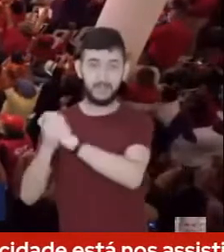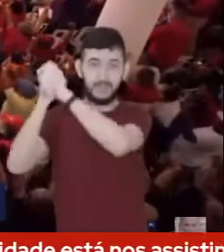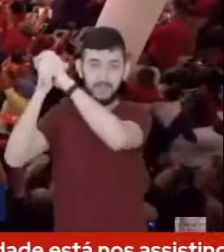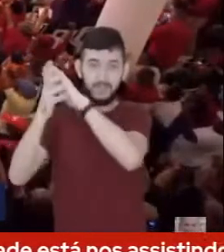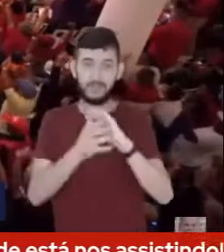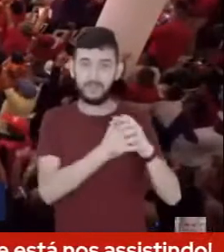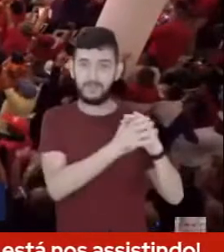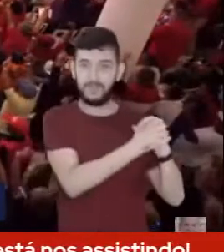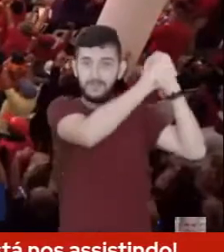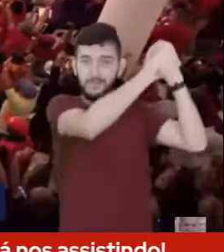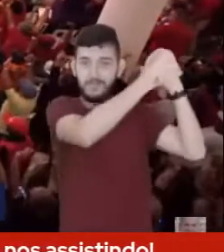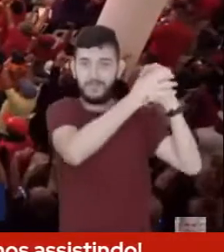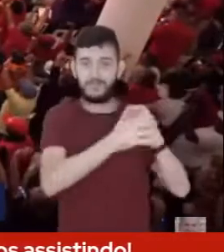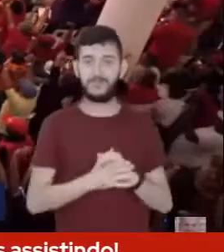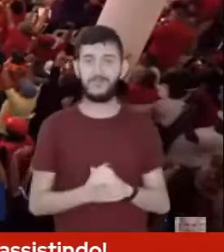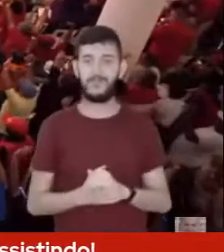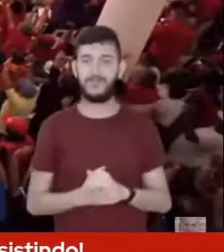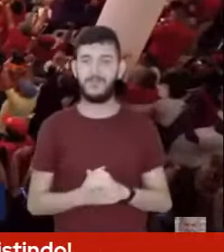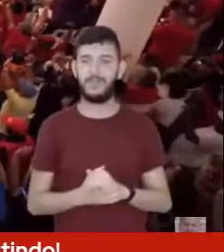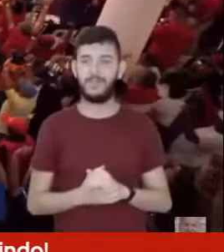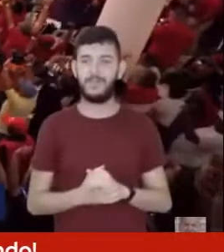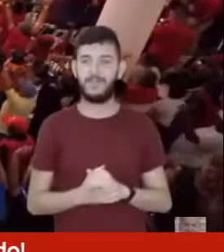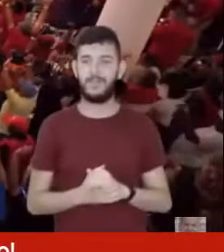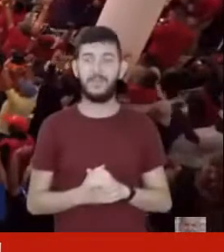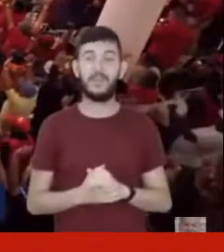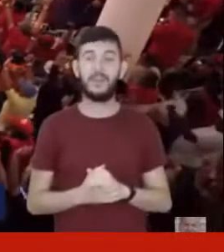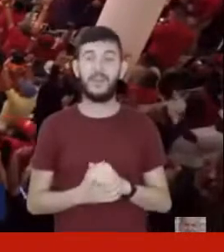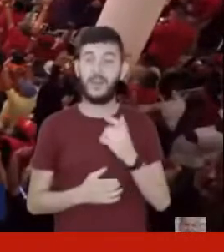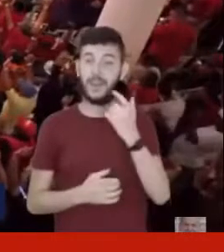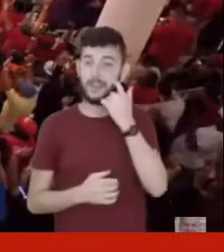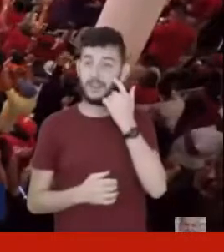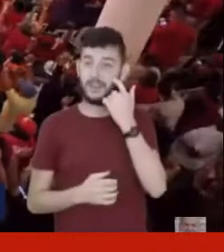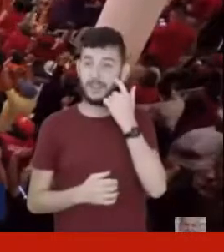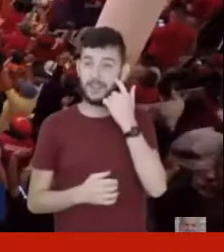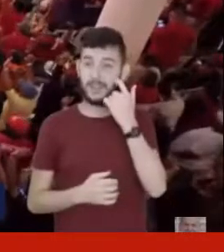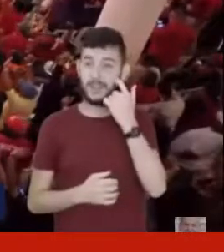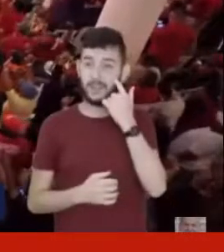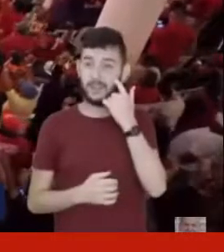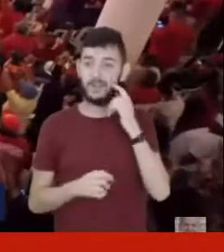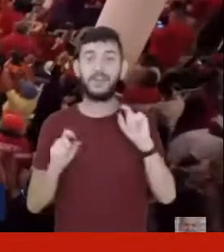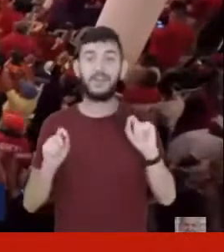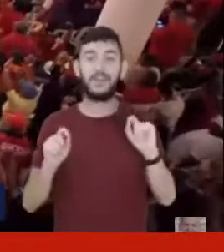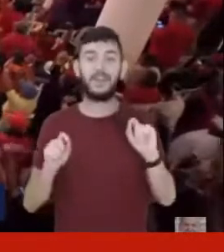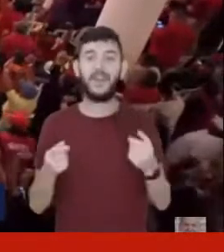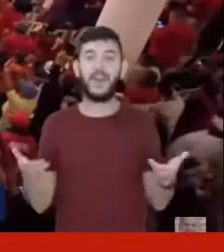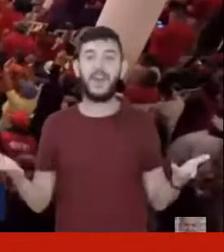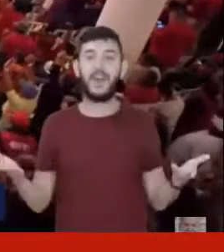Separa as mãos, mantém o punho esquerdo cerrado. Trabalhador unido! Jamais será